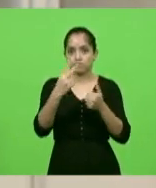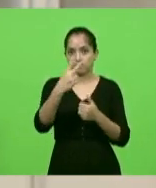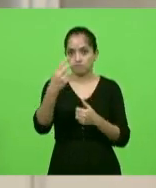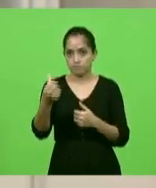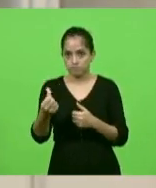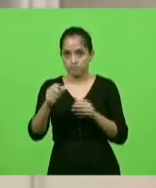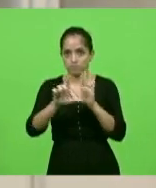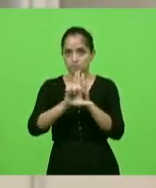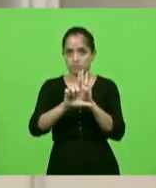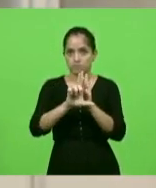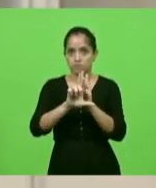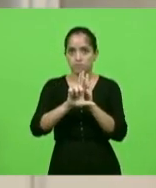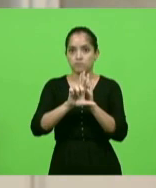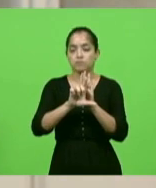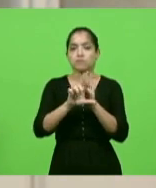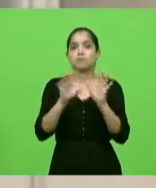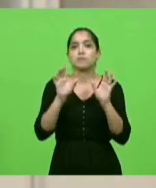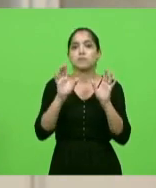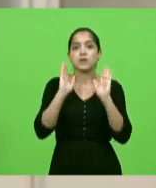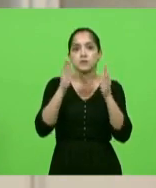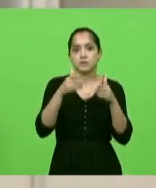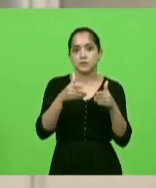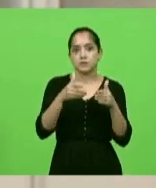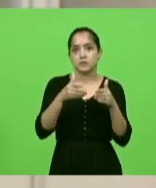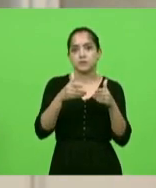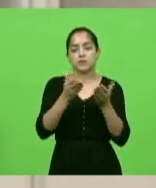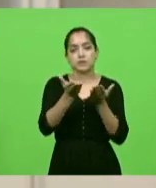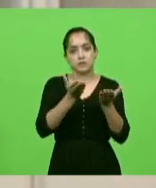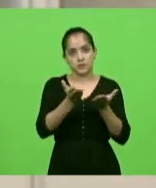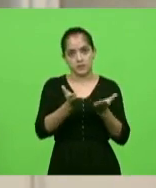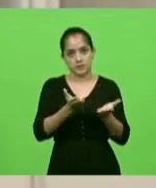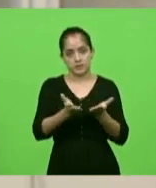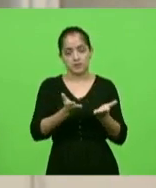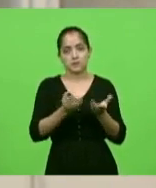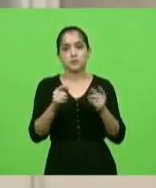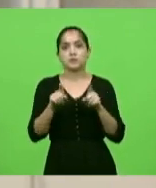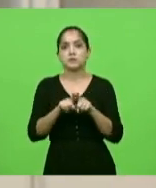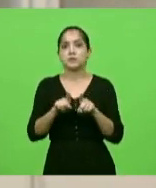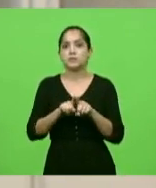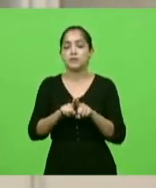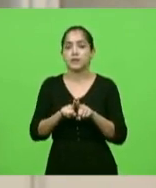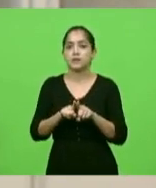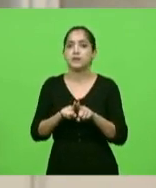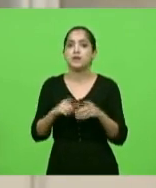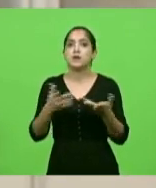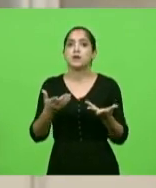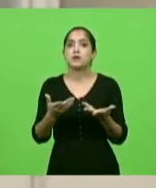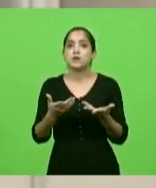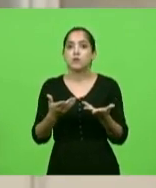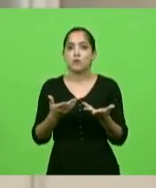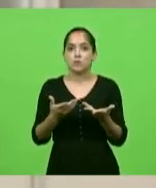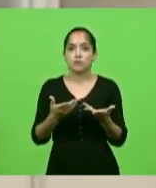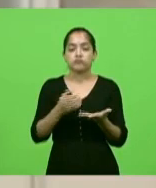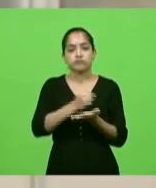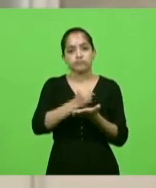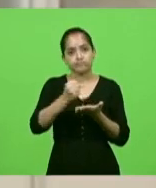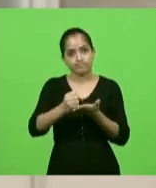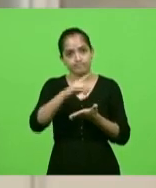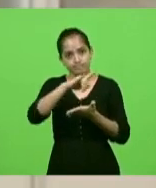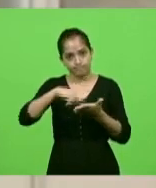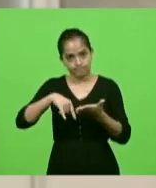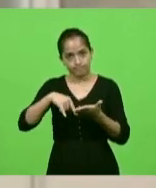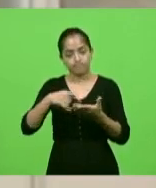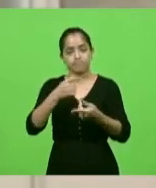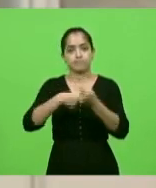26 da lei específica de licitações e combina com a fim do contrato